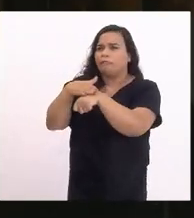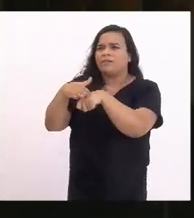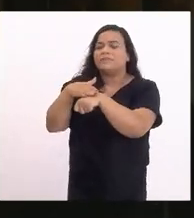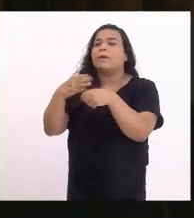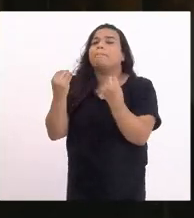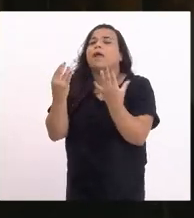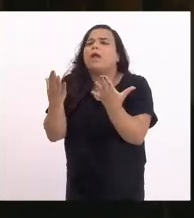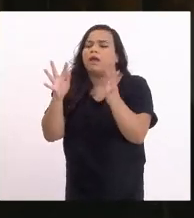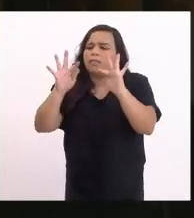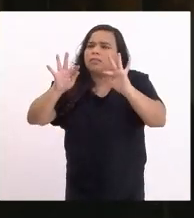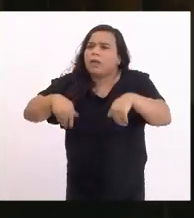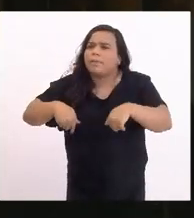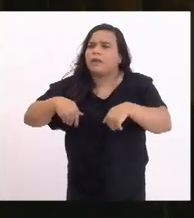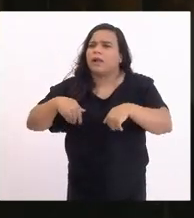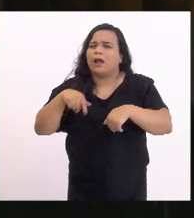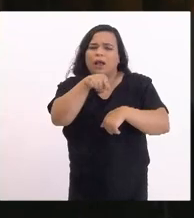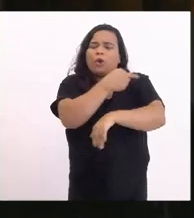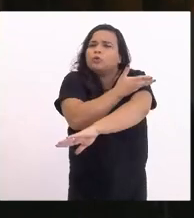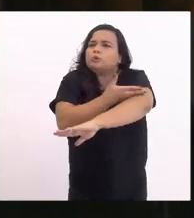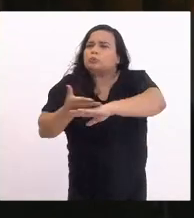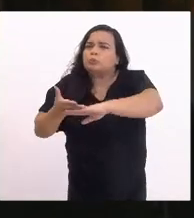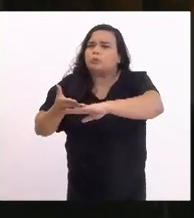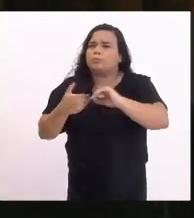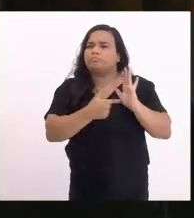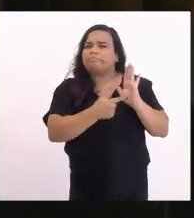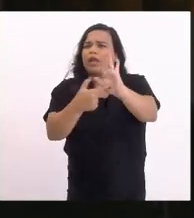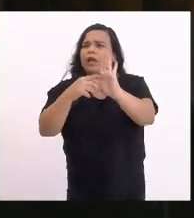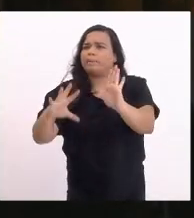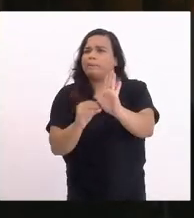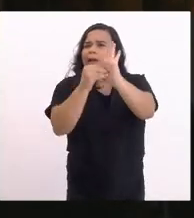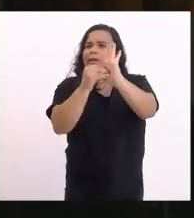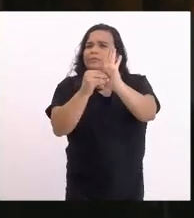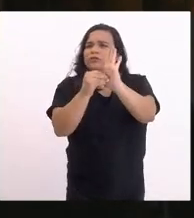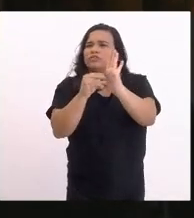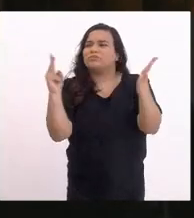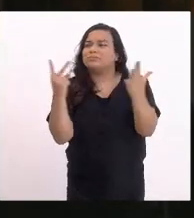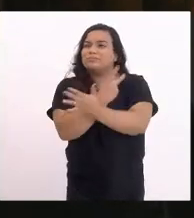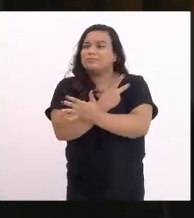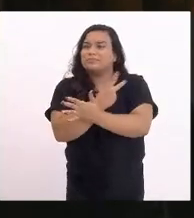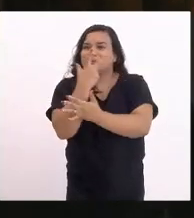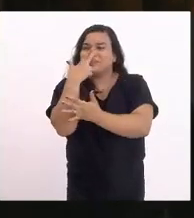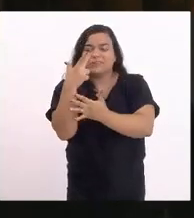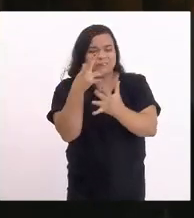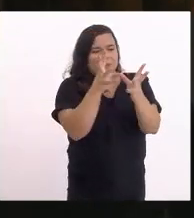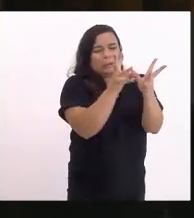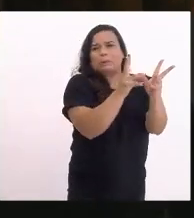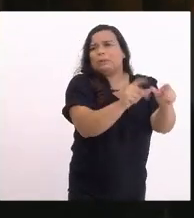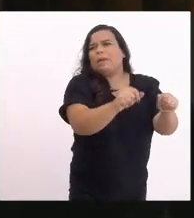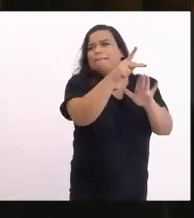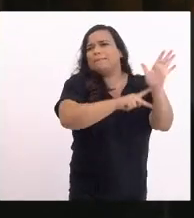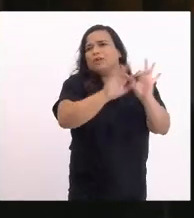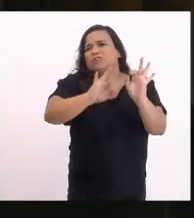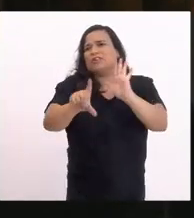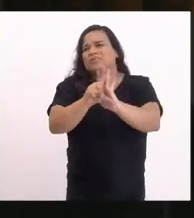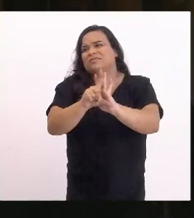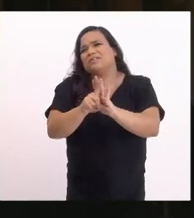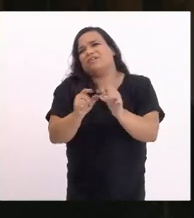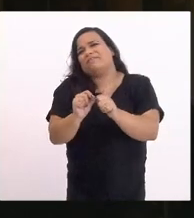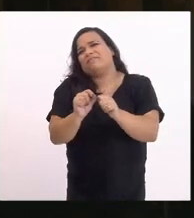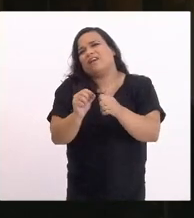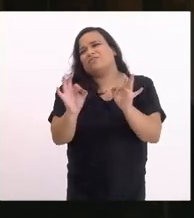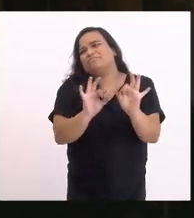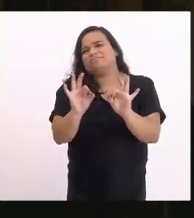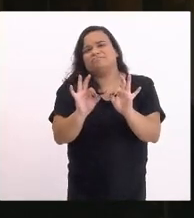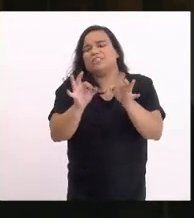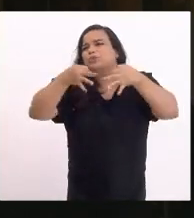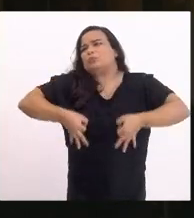nefasta de apresentar emendas que simplesmente descaracterizam o projeto de lei. Não é justo